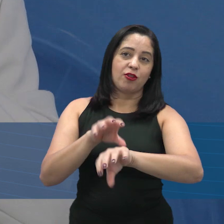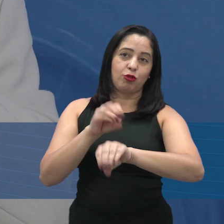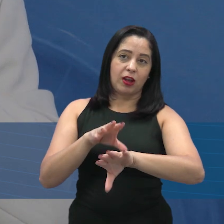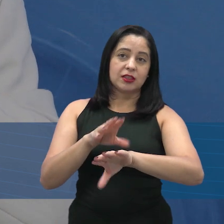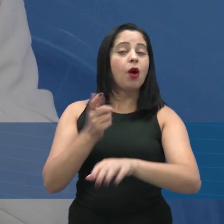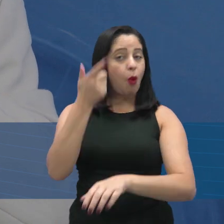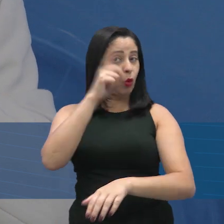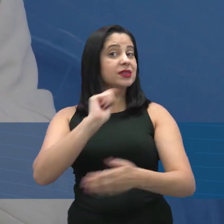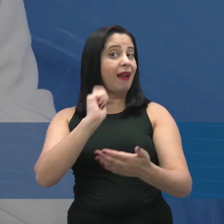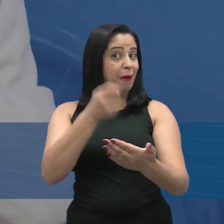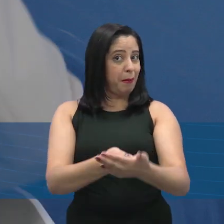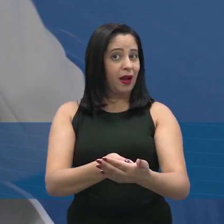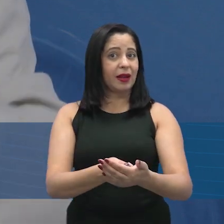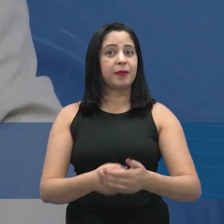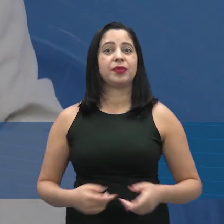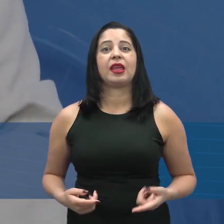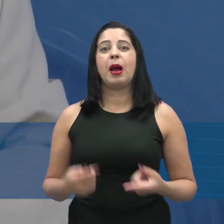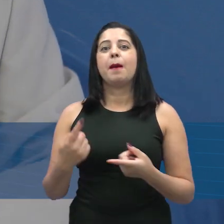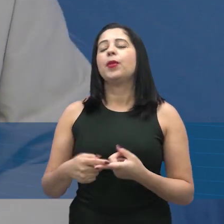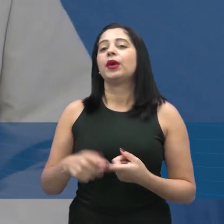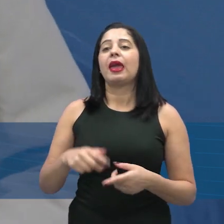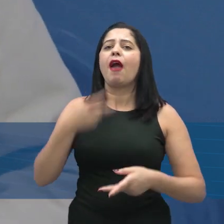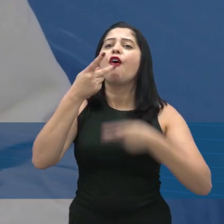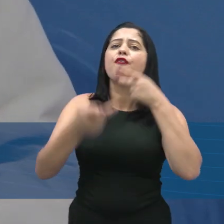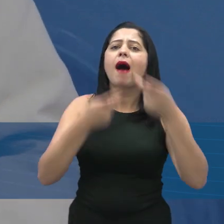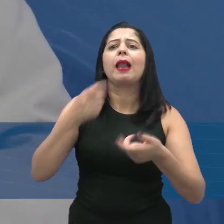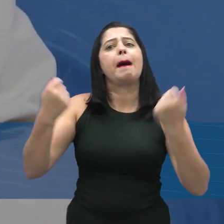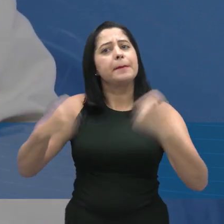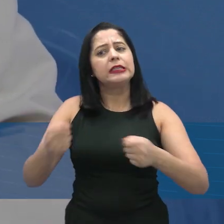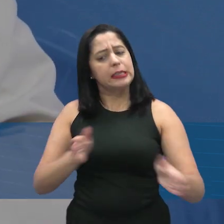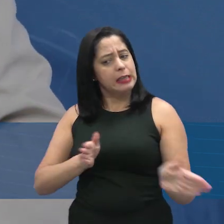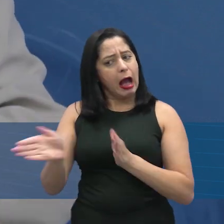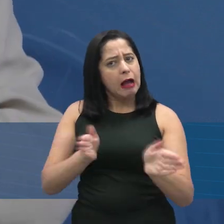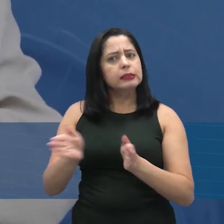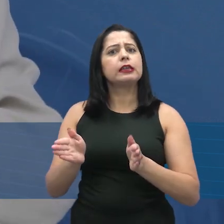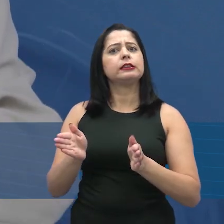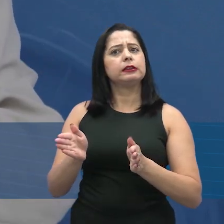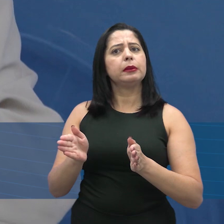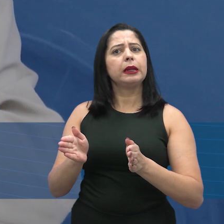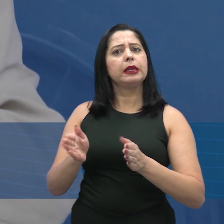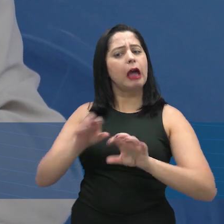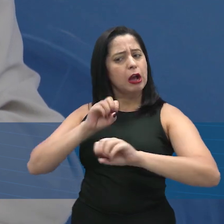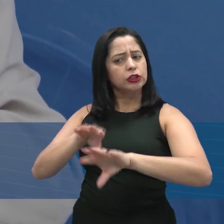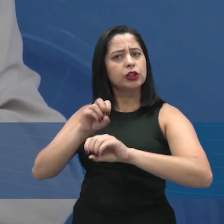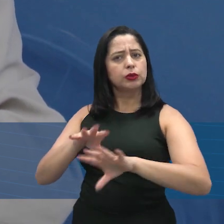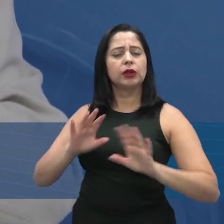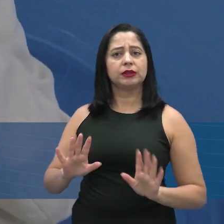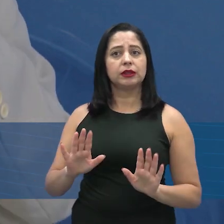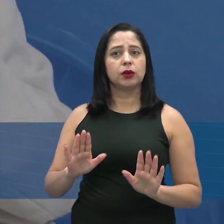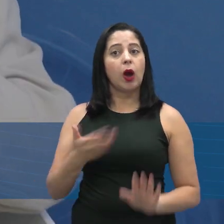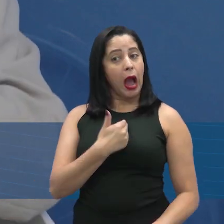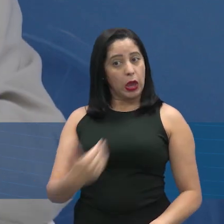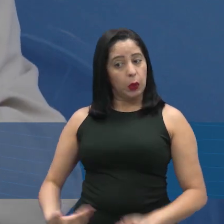Porque quando nós falamos assim, olha, tem que ter um acesso à educação e aí o poder público facilita isso. Sim,